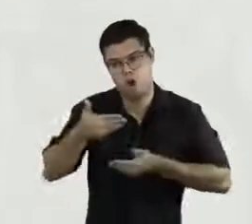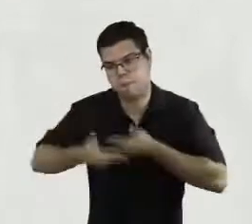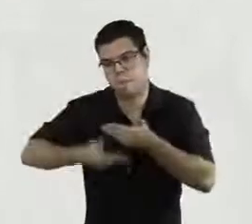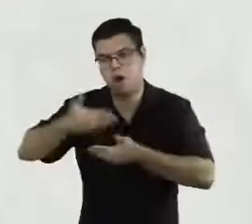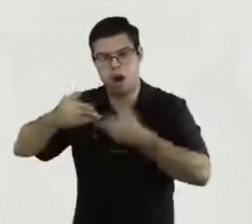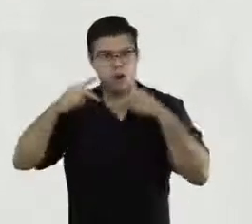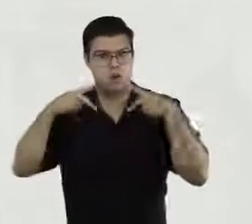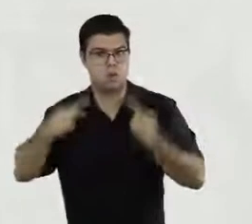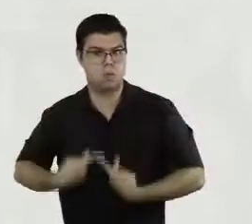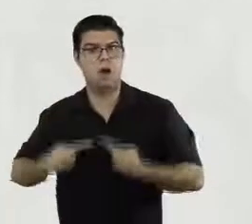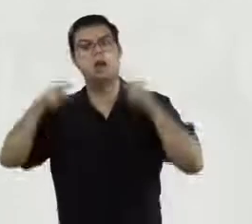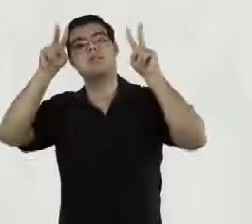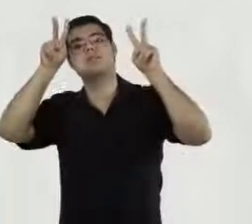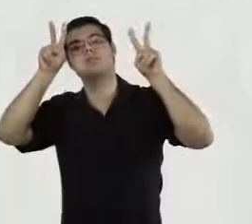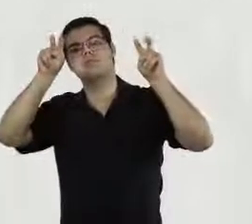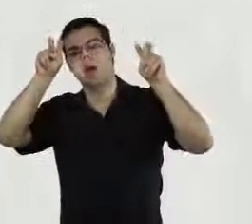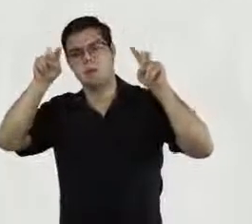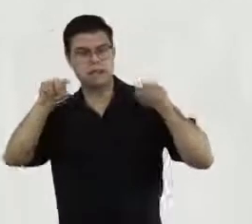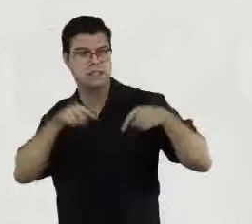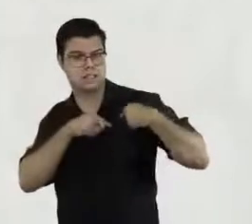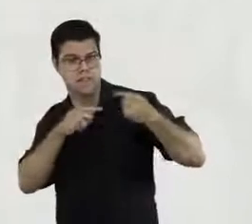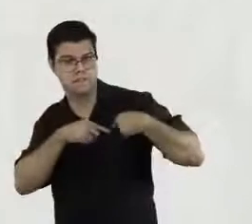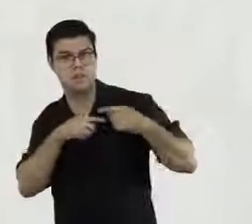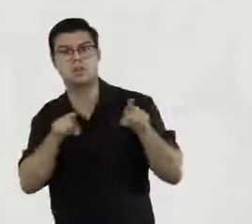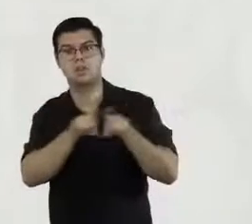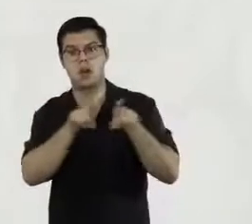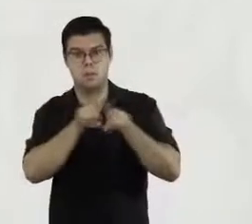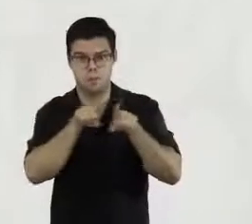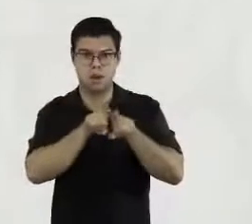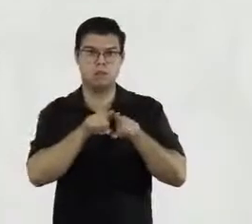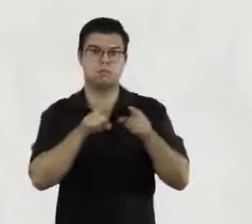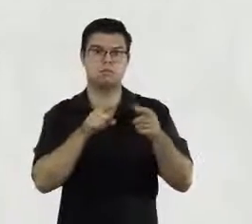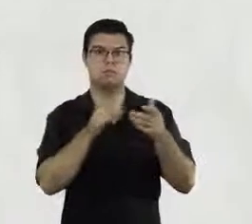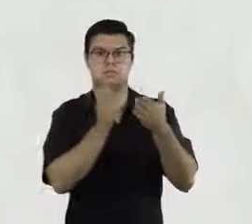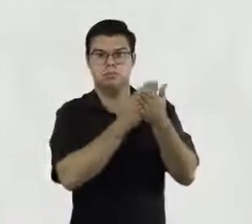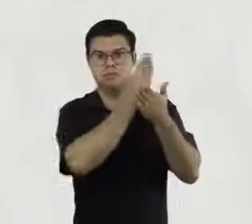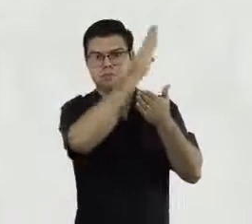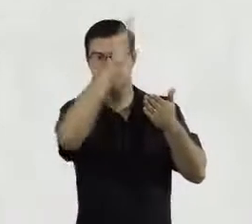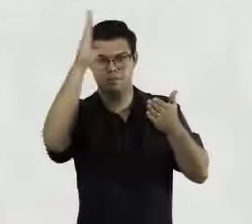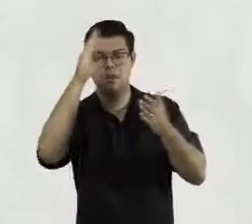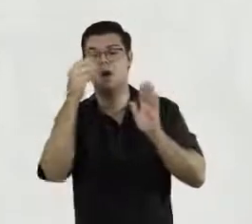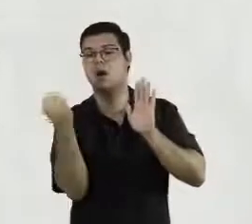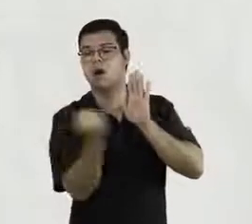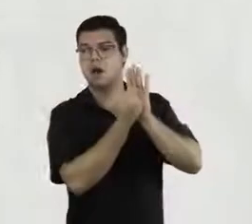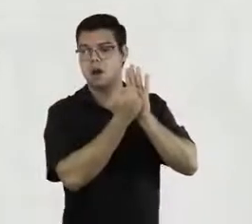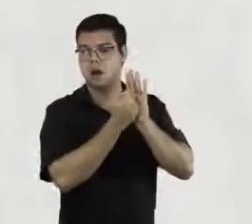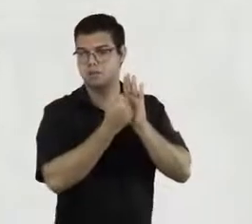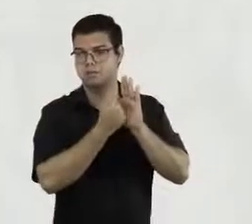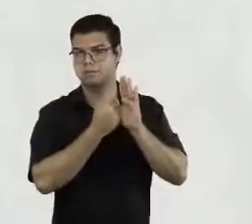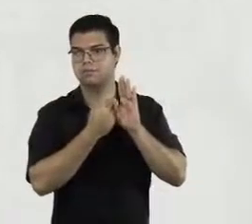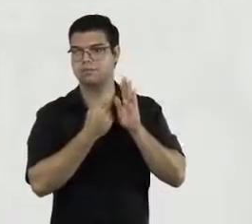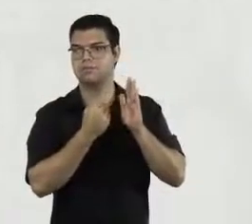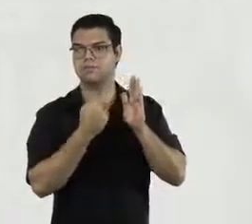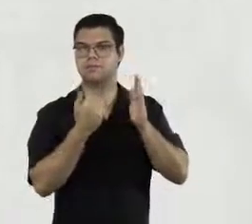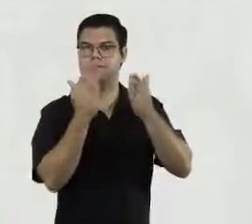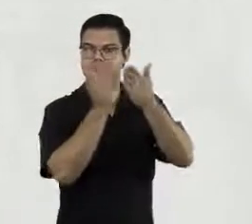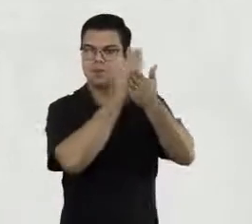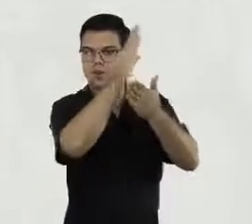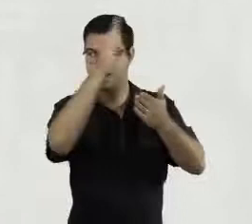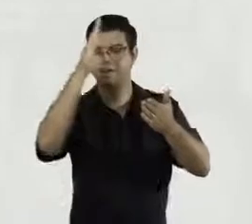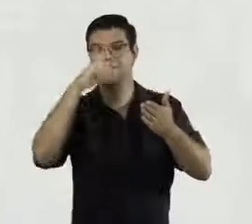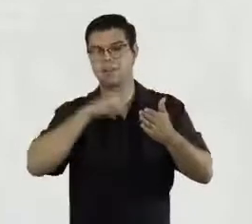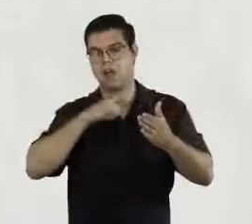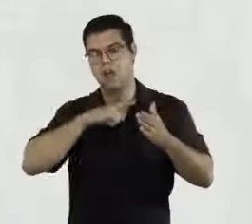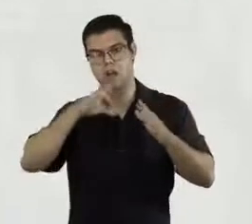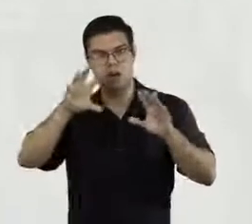o tema desafios e impactos da bibliografia material para o patrimônio bibliográfico torna o evento especialmente